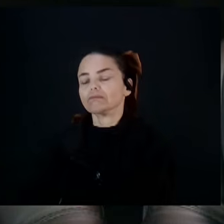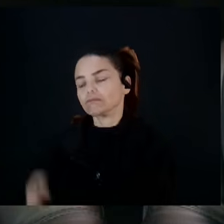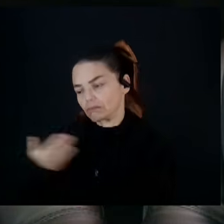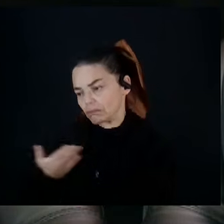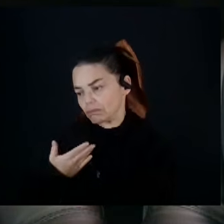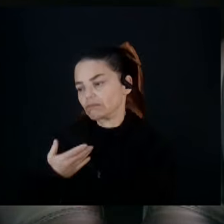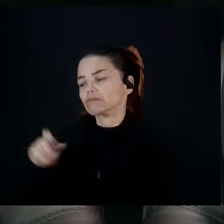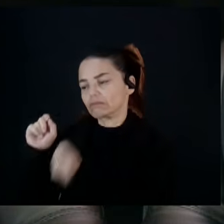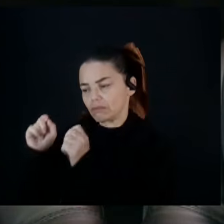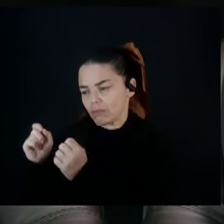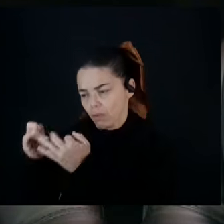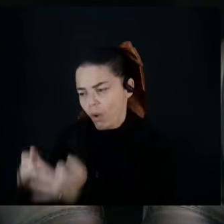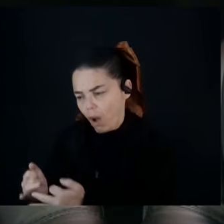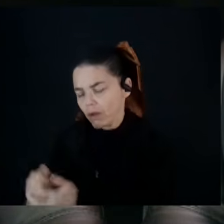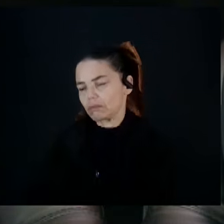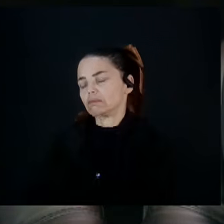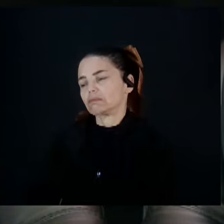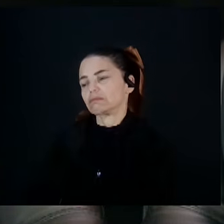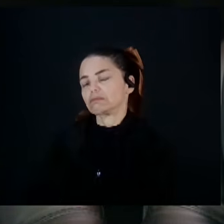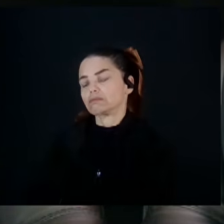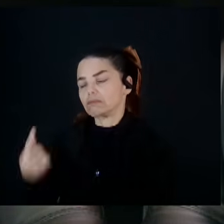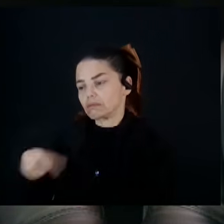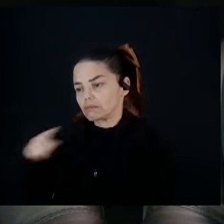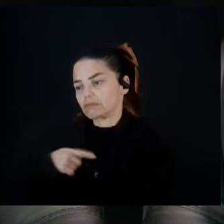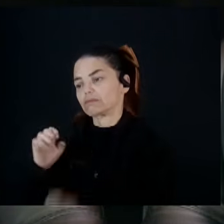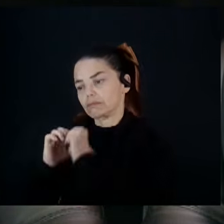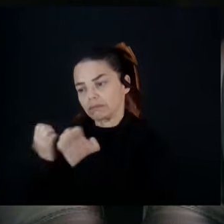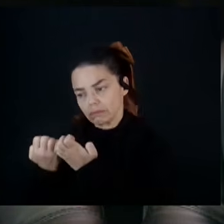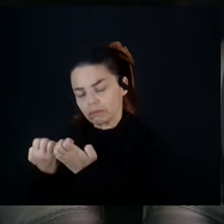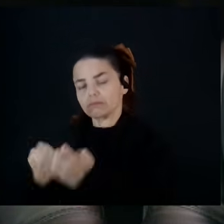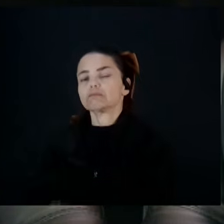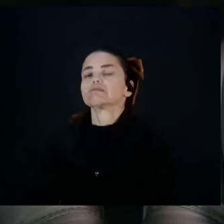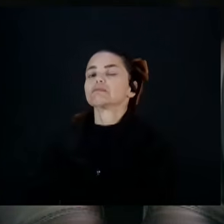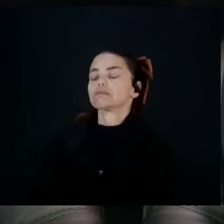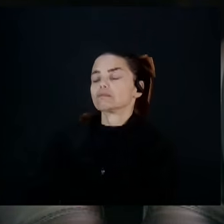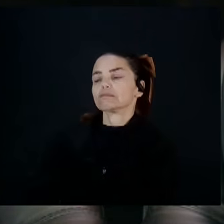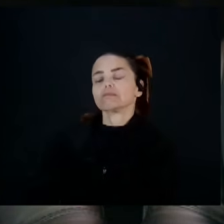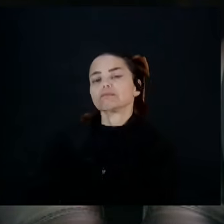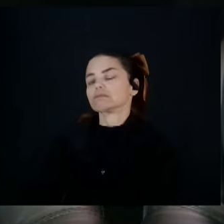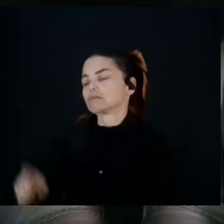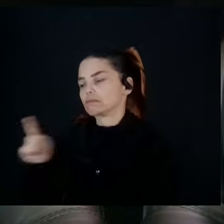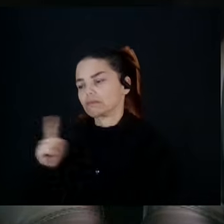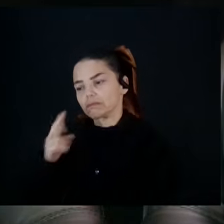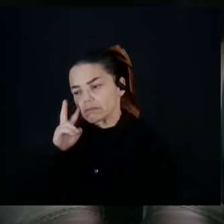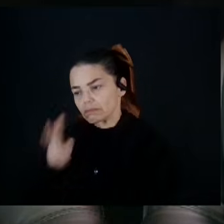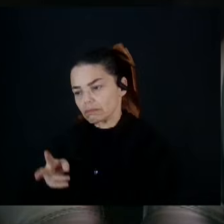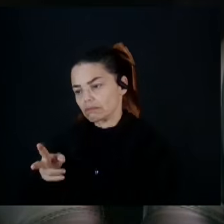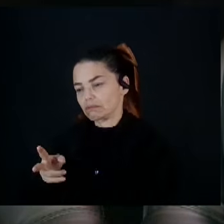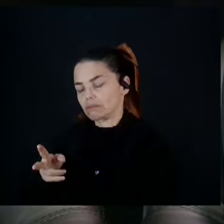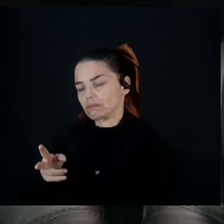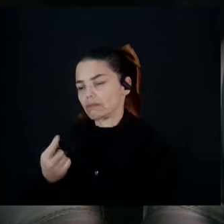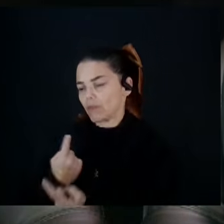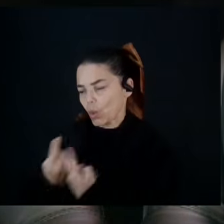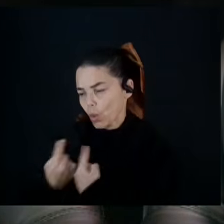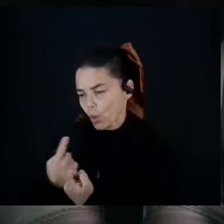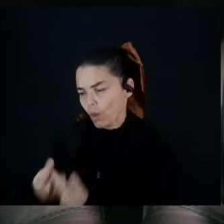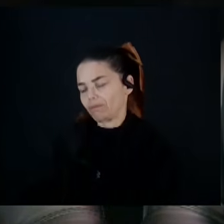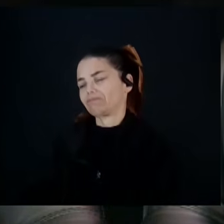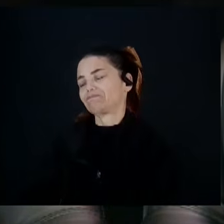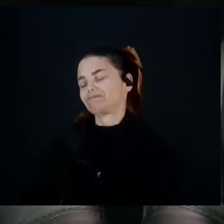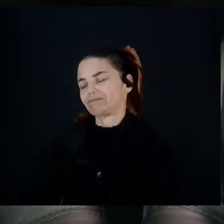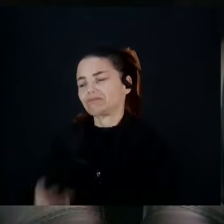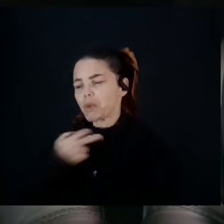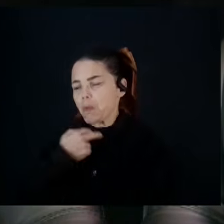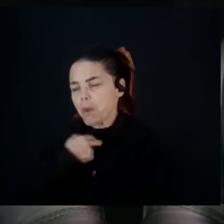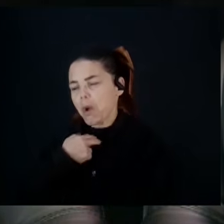seguinte, nós somos uma equipe, mas não foi o que a gente viu naquele seu diálogo. Então,